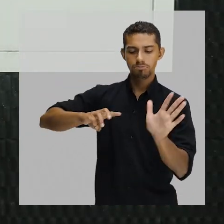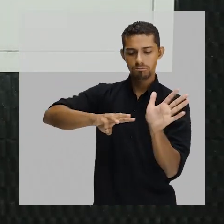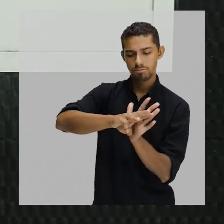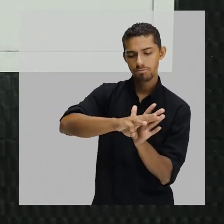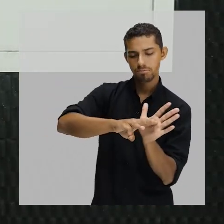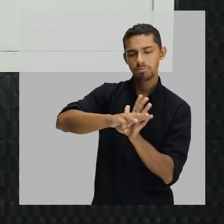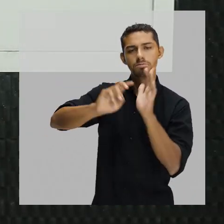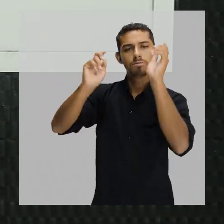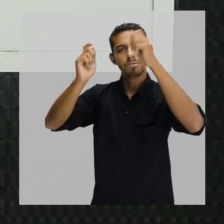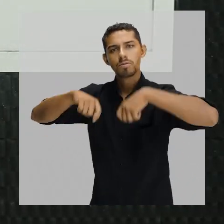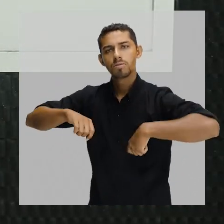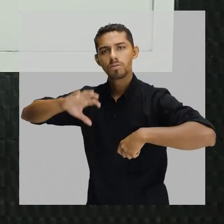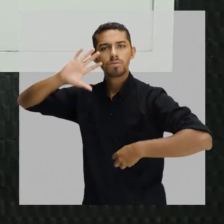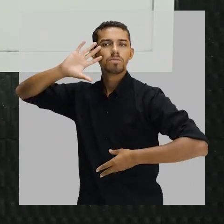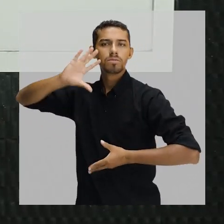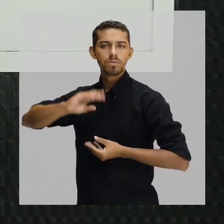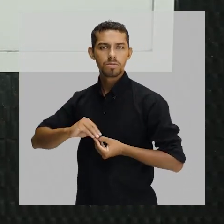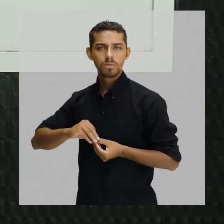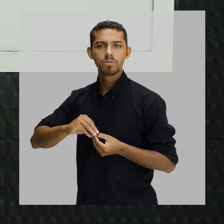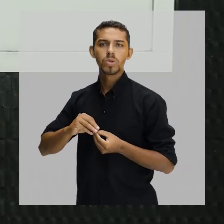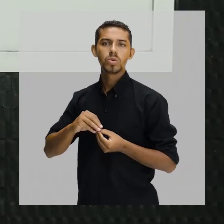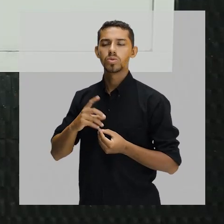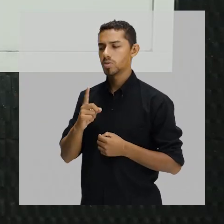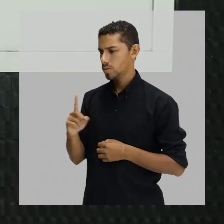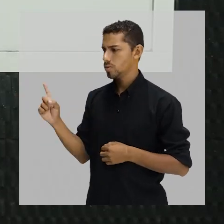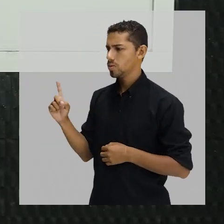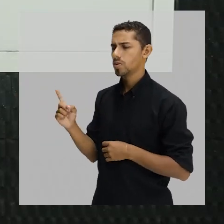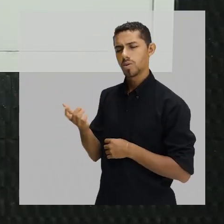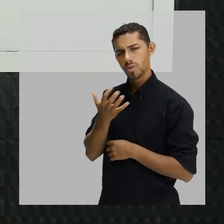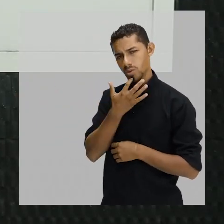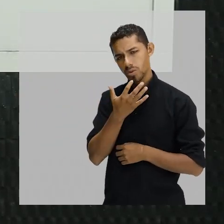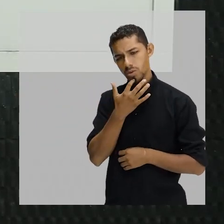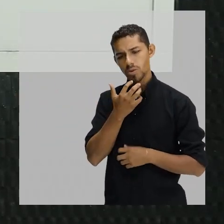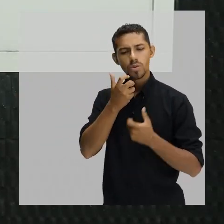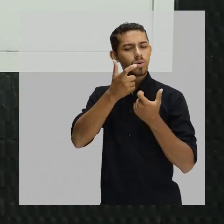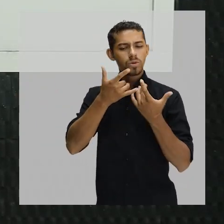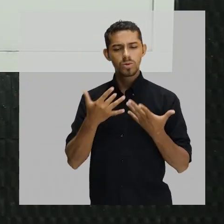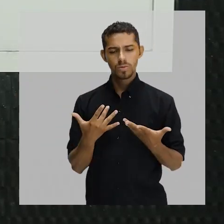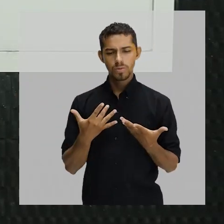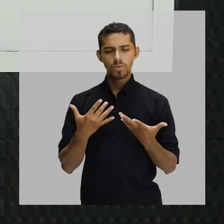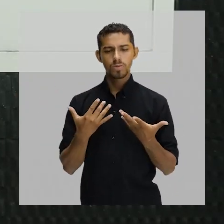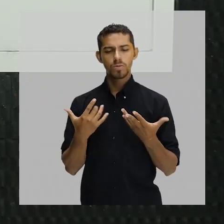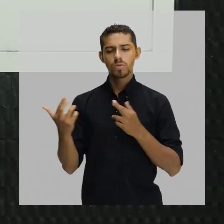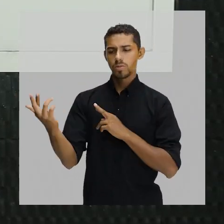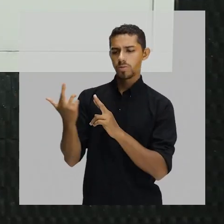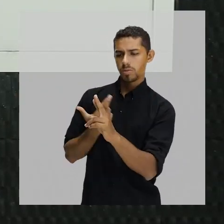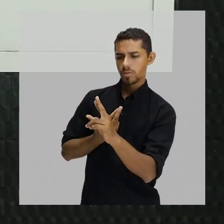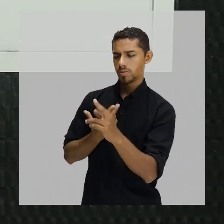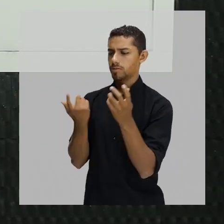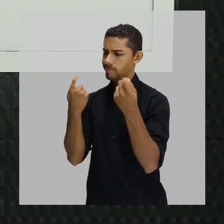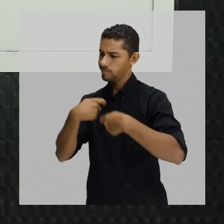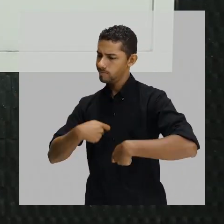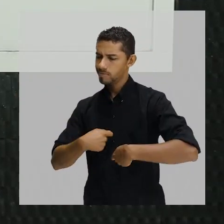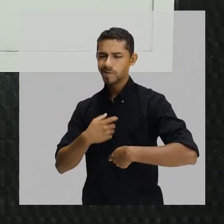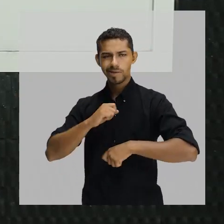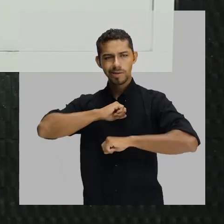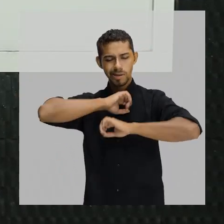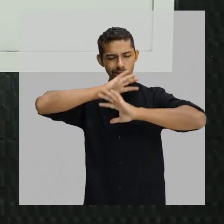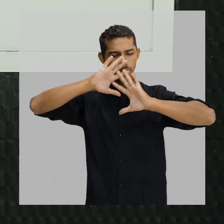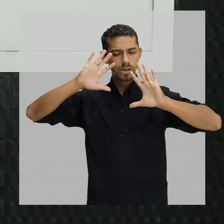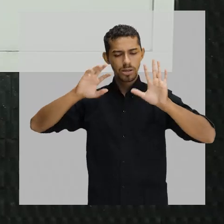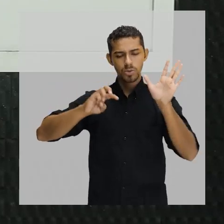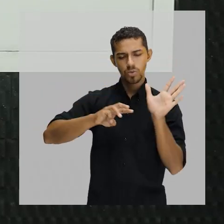construção do conhecimento, e aí você já viu que então nesta relação a epistemologia ela precisa muito desse